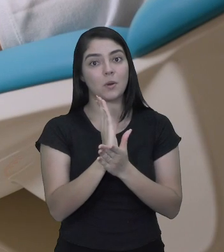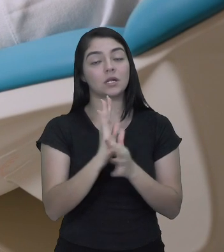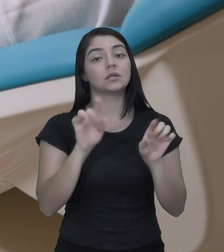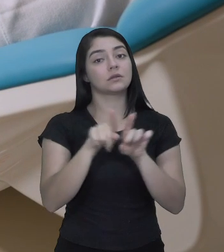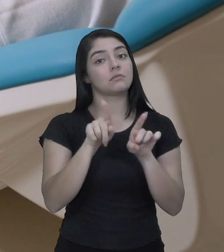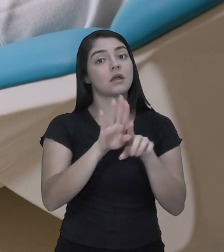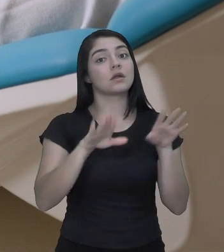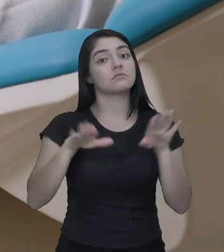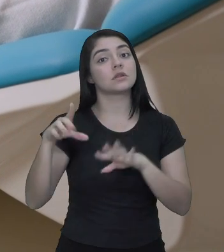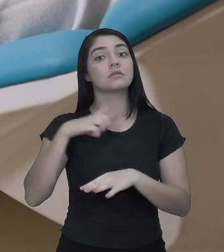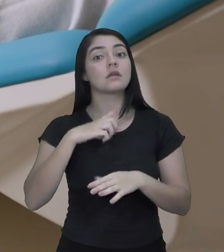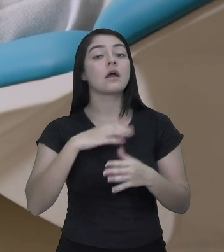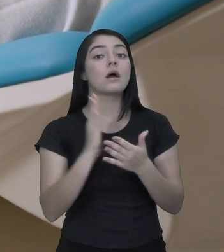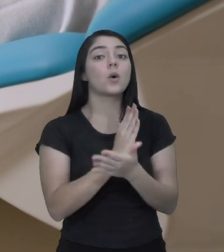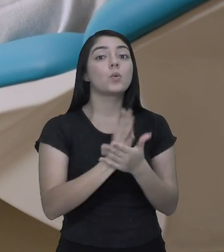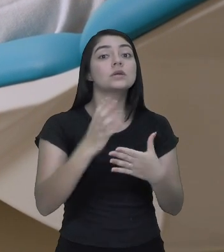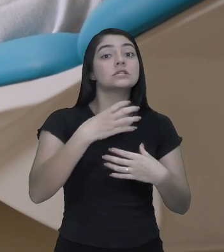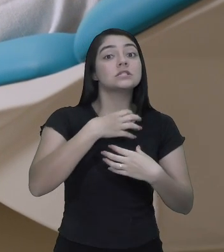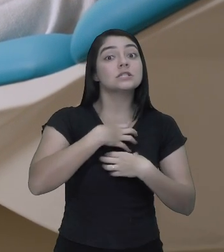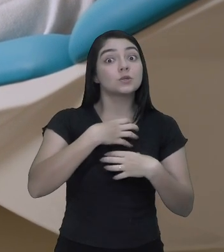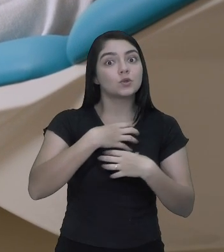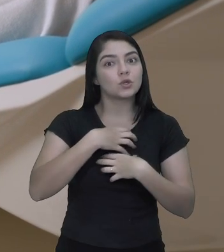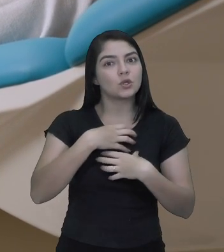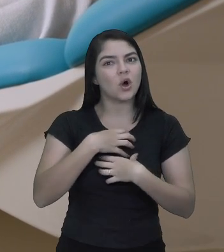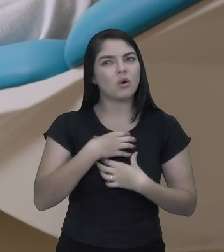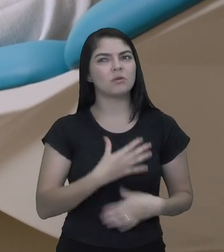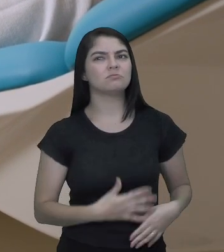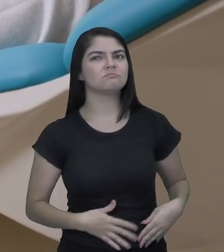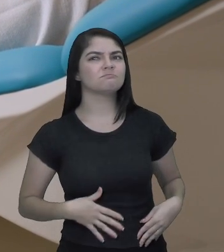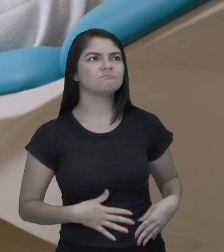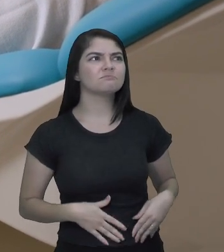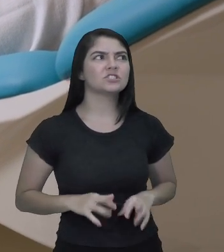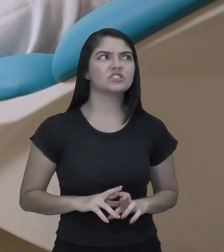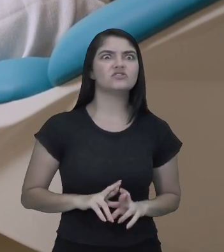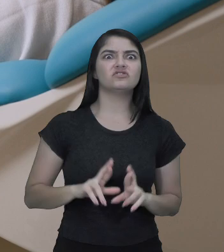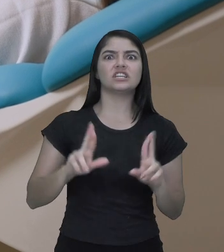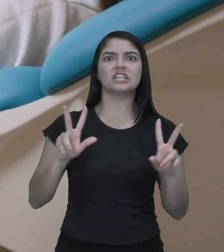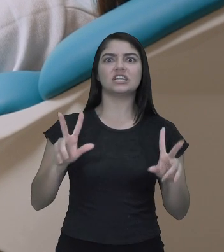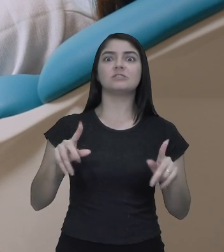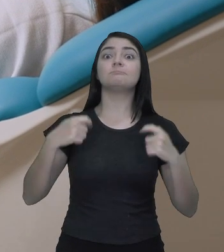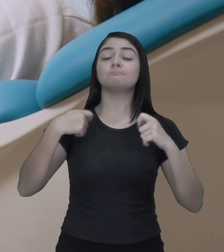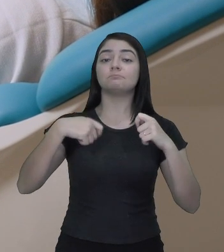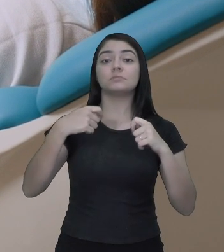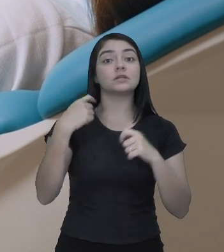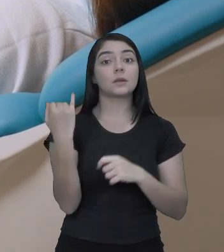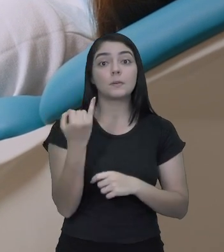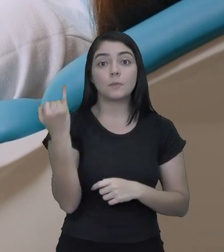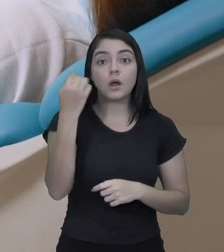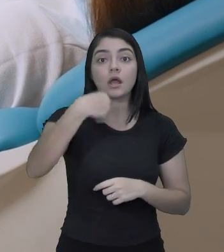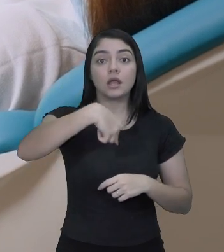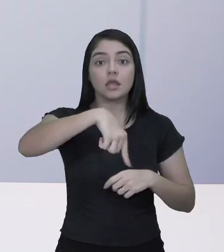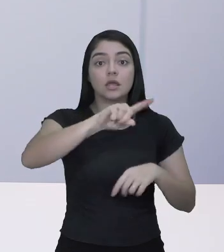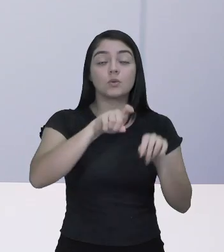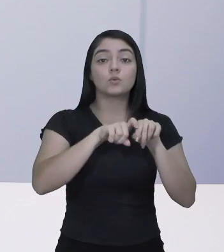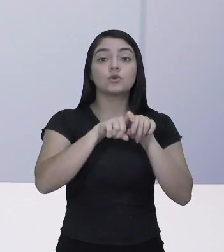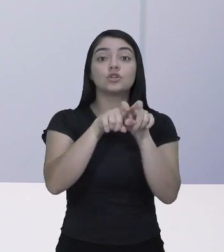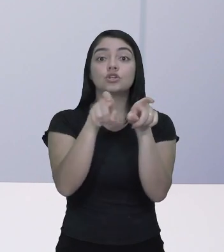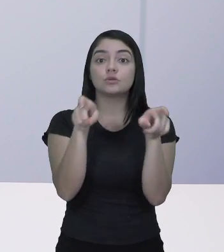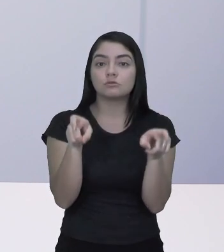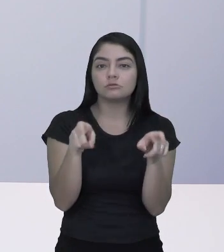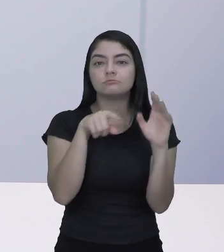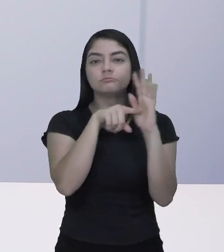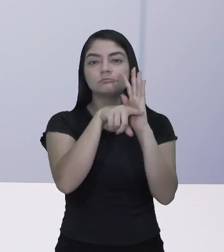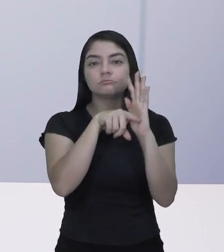haja sintomas ginecológicos, a paciente deve sempre procurar um especialista que solicitará exames